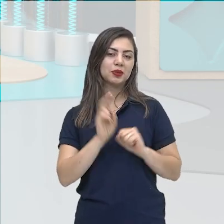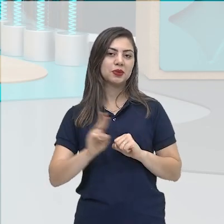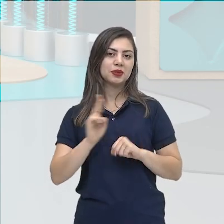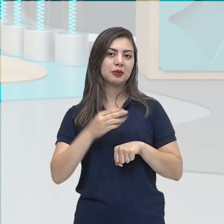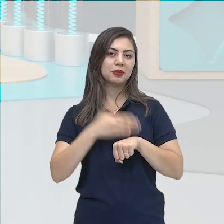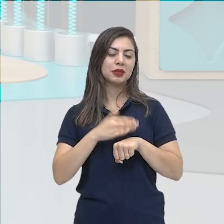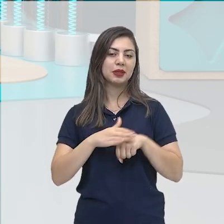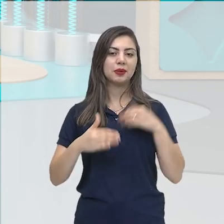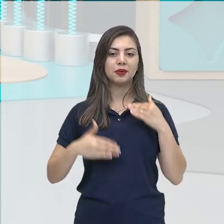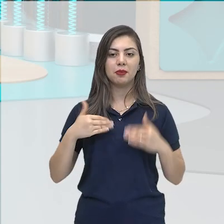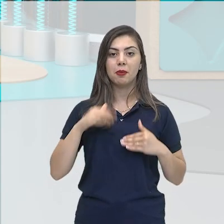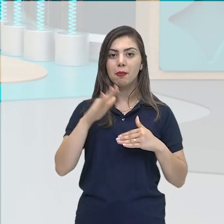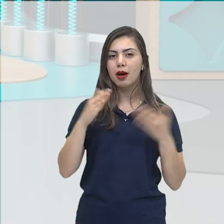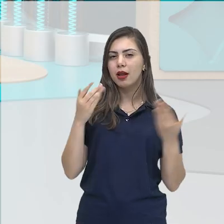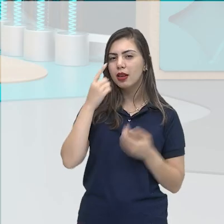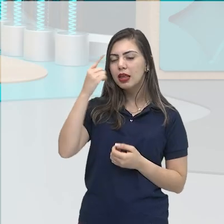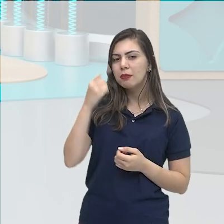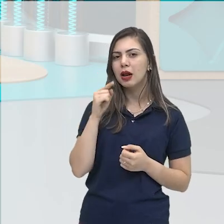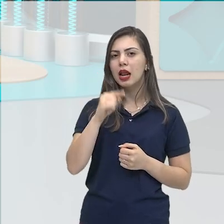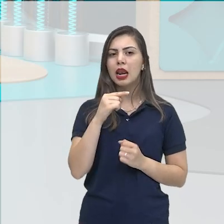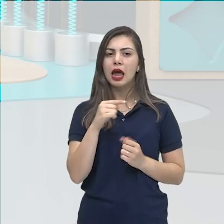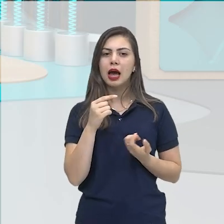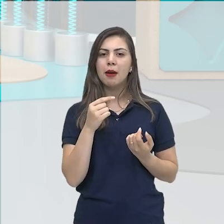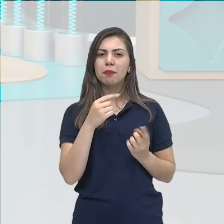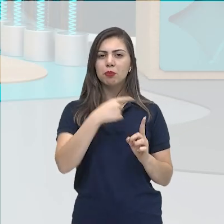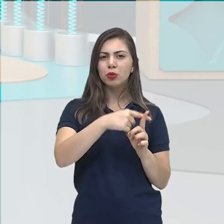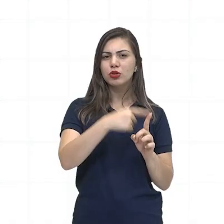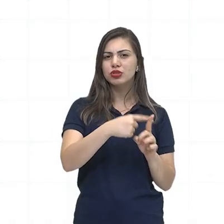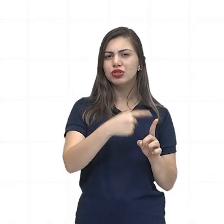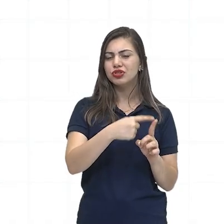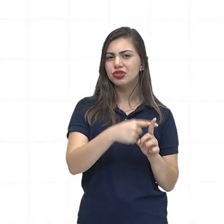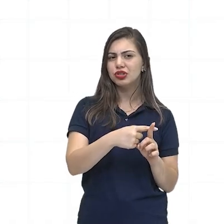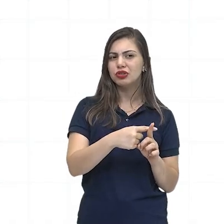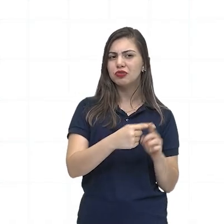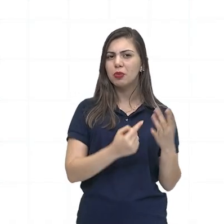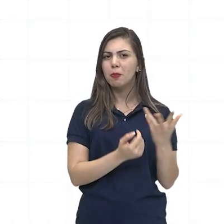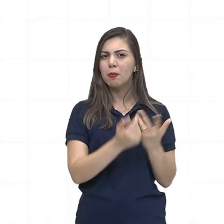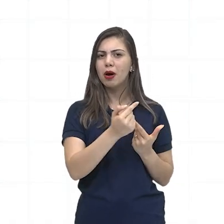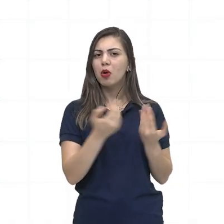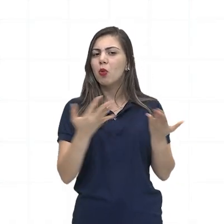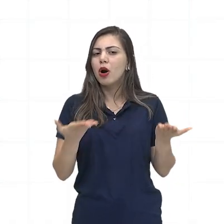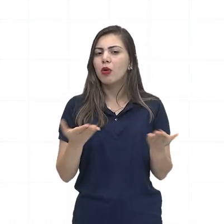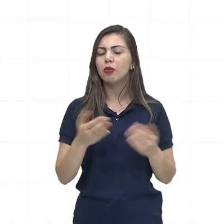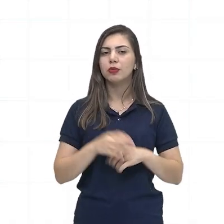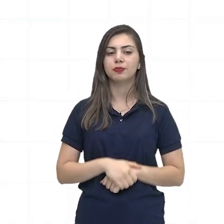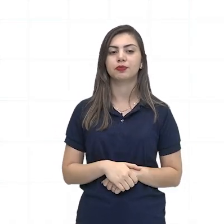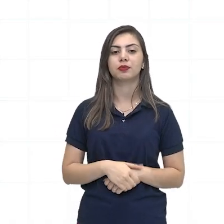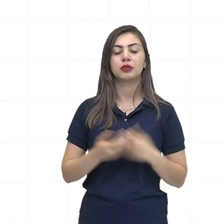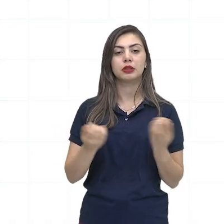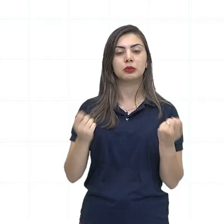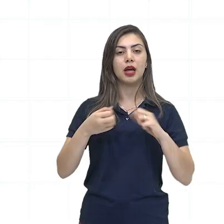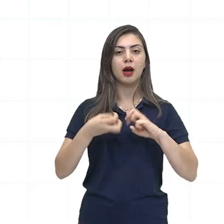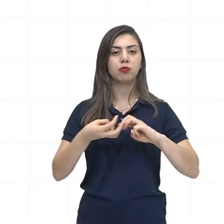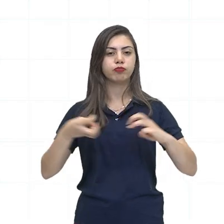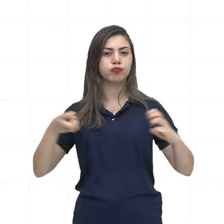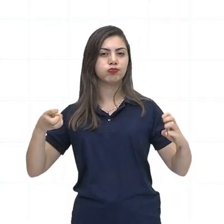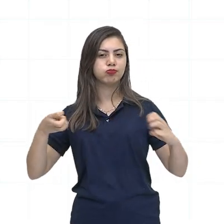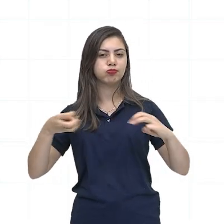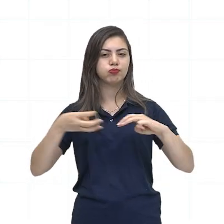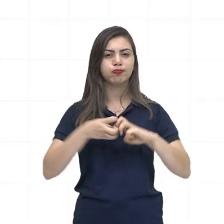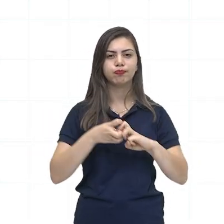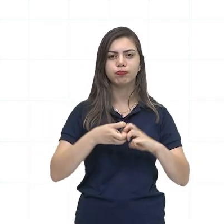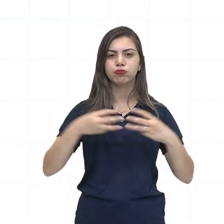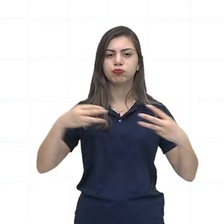Vamos relembrar aí quais são os benefícios da ginástica localizada para os seus praticantes? Olha aí, fortalecimento